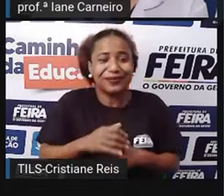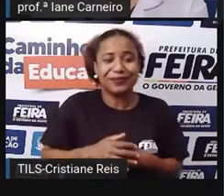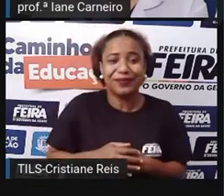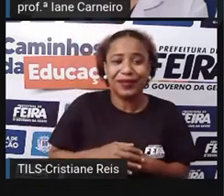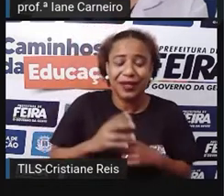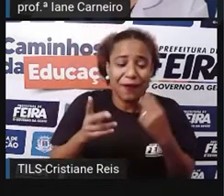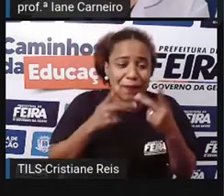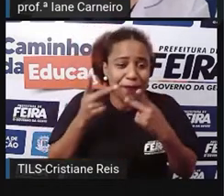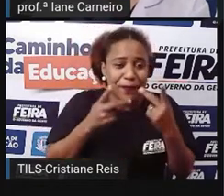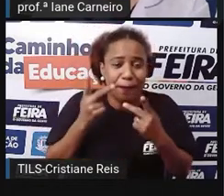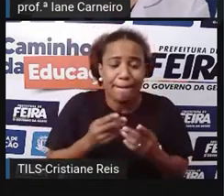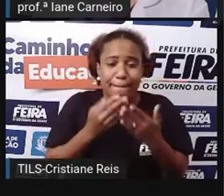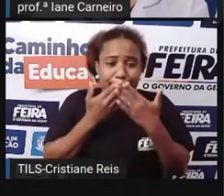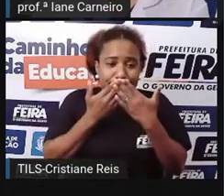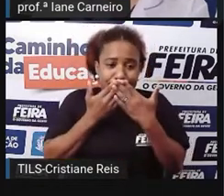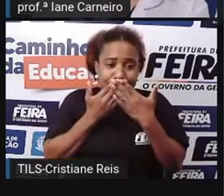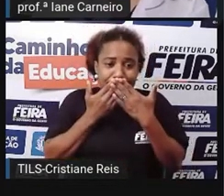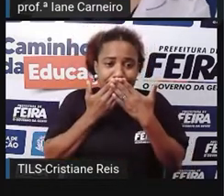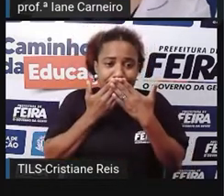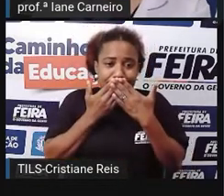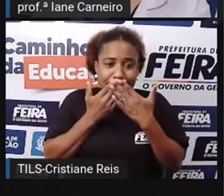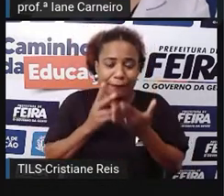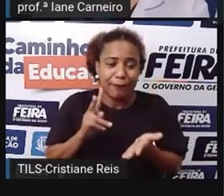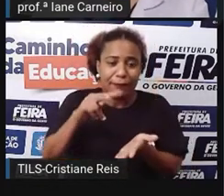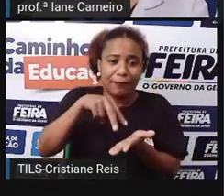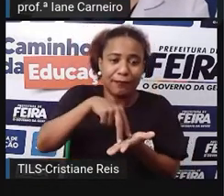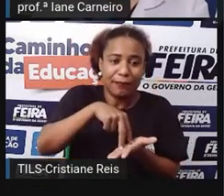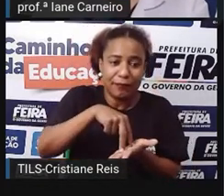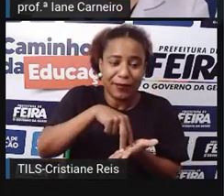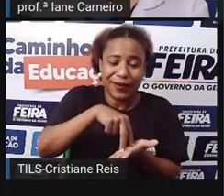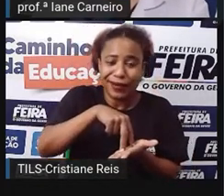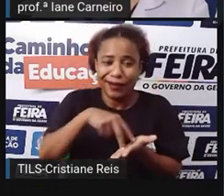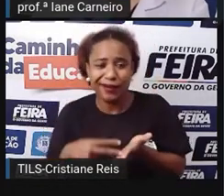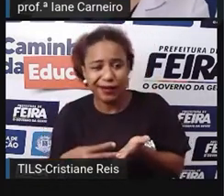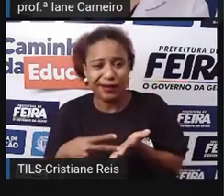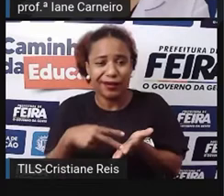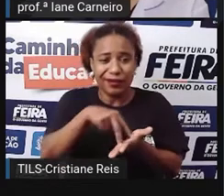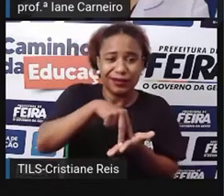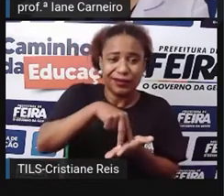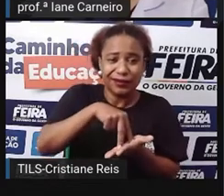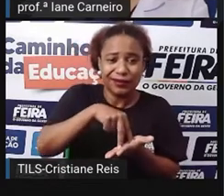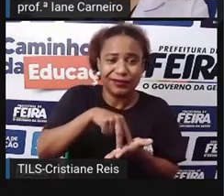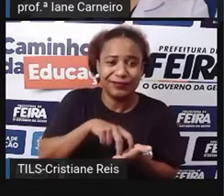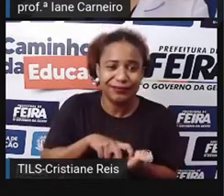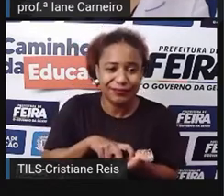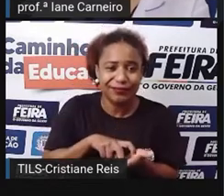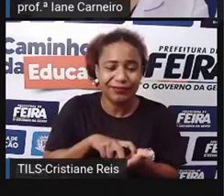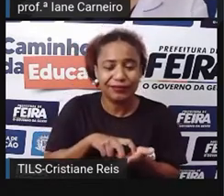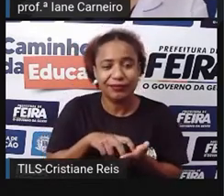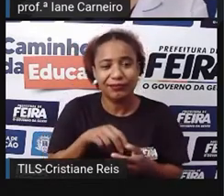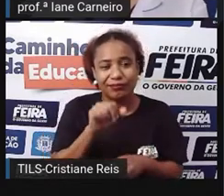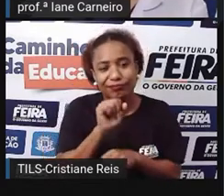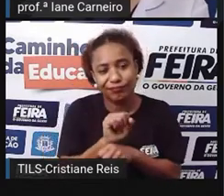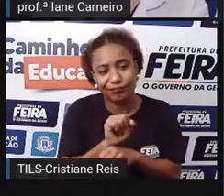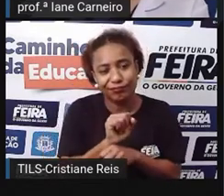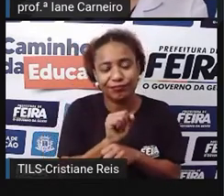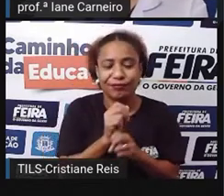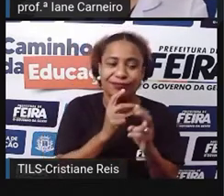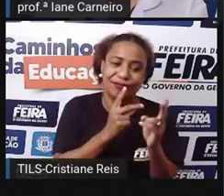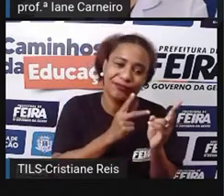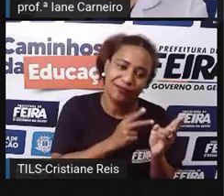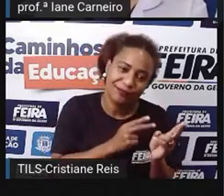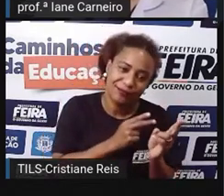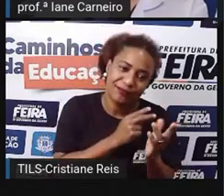engasgar. Não ficava em pé com medo de cair, então vivia parada, deitada. Mas sem